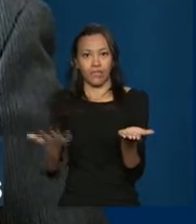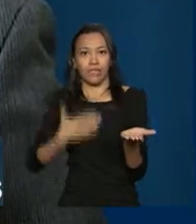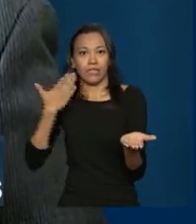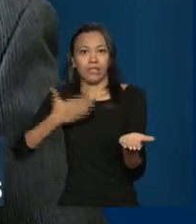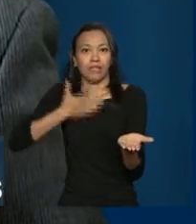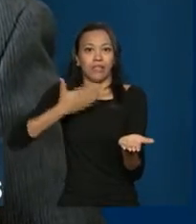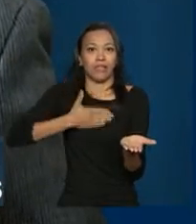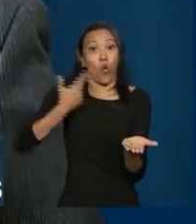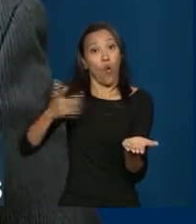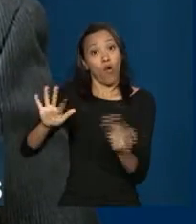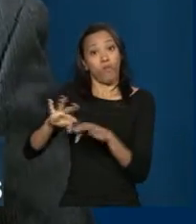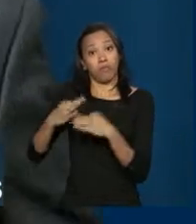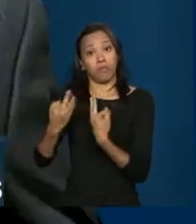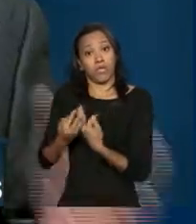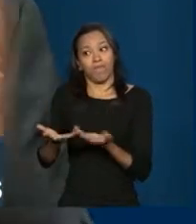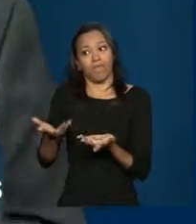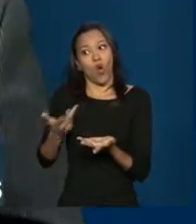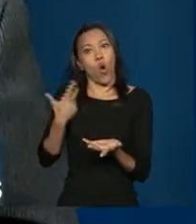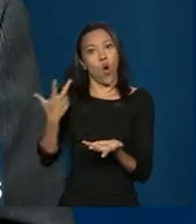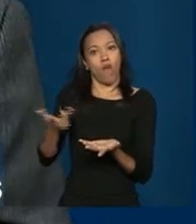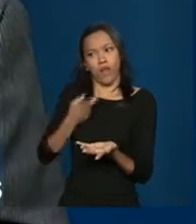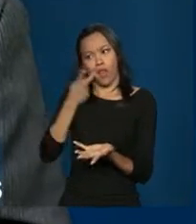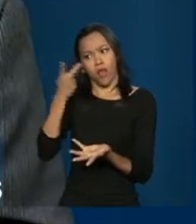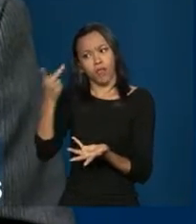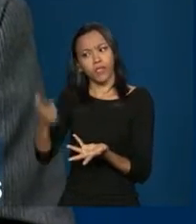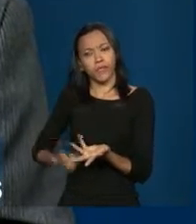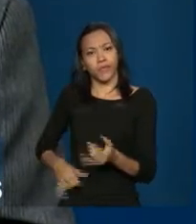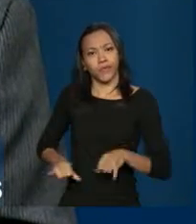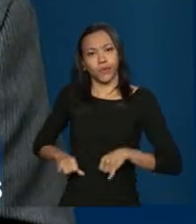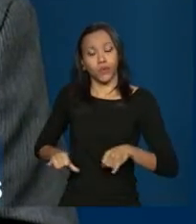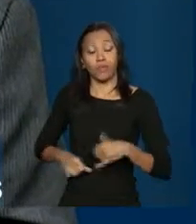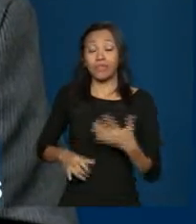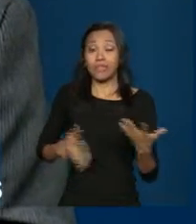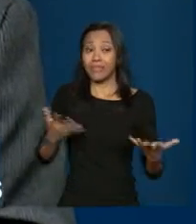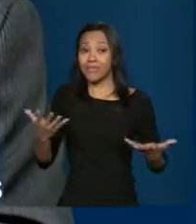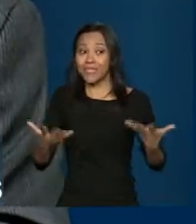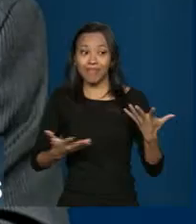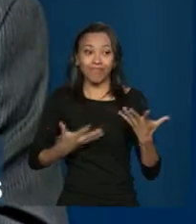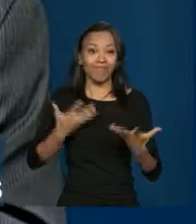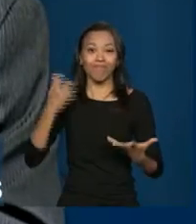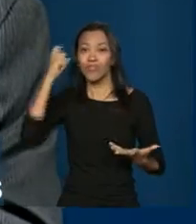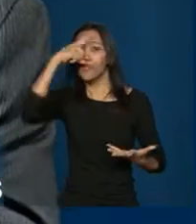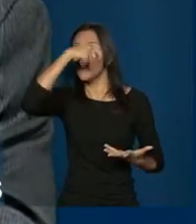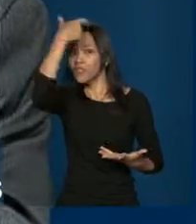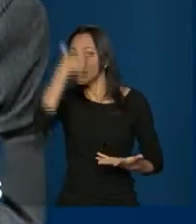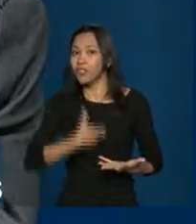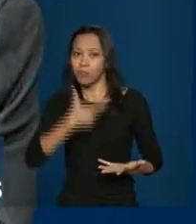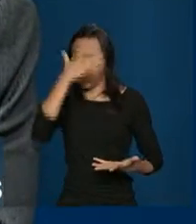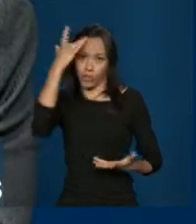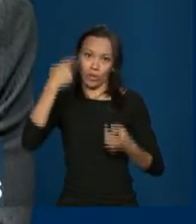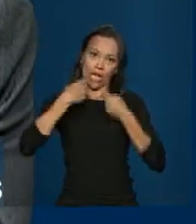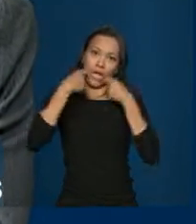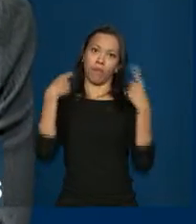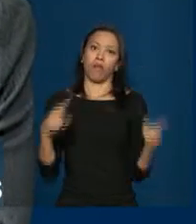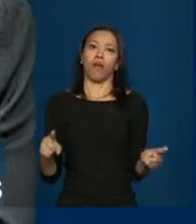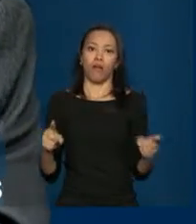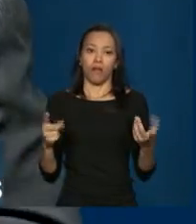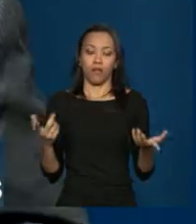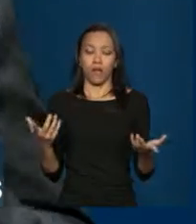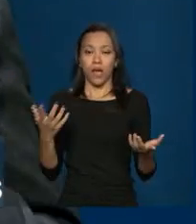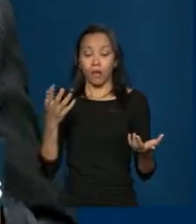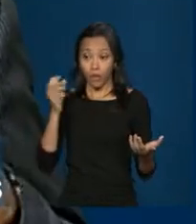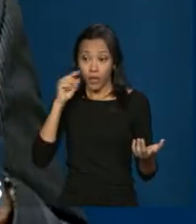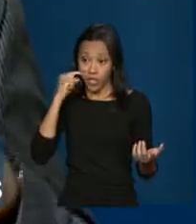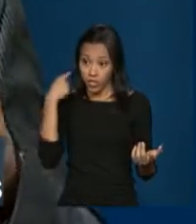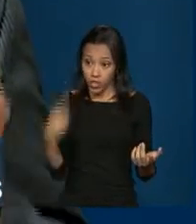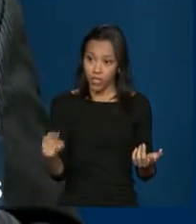estão ameaçados. Então, você tem que ter essa claridade, que o número de vítimas identificadas não é a